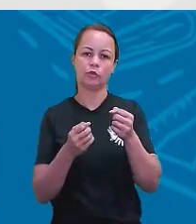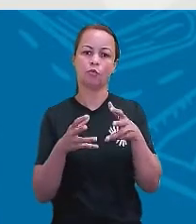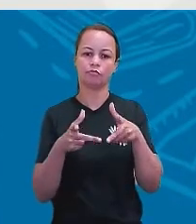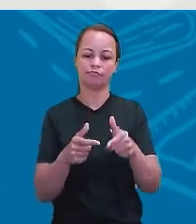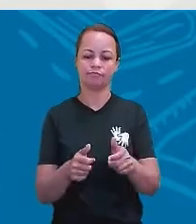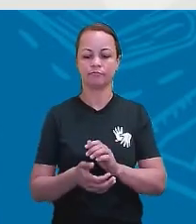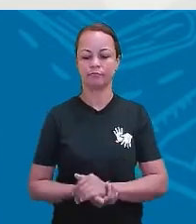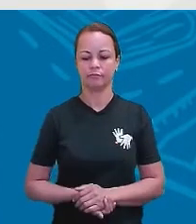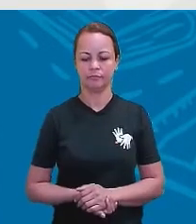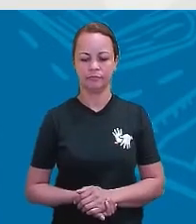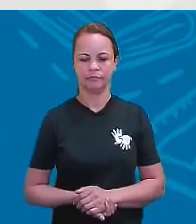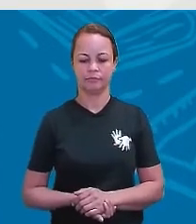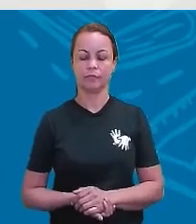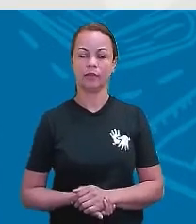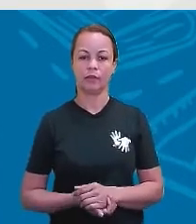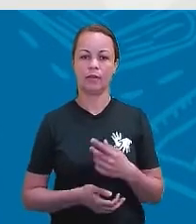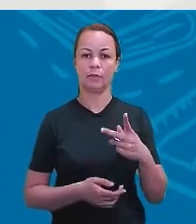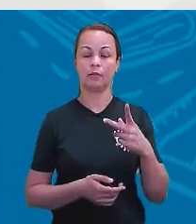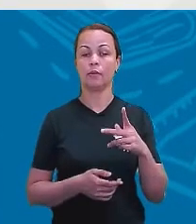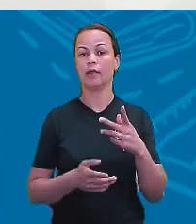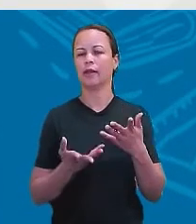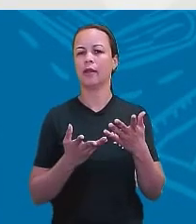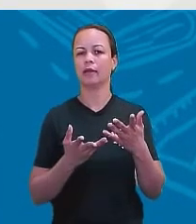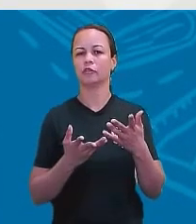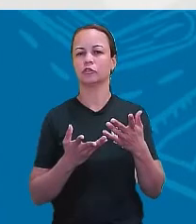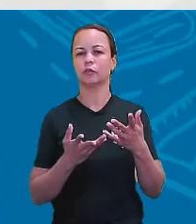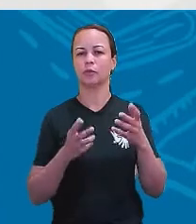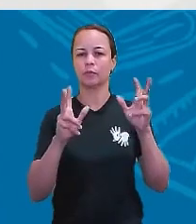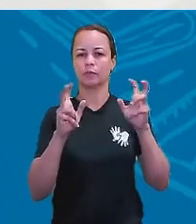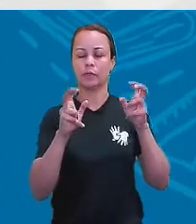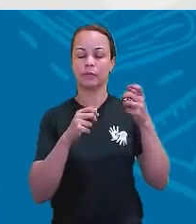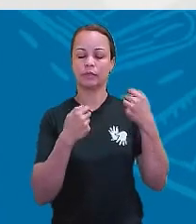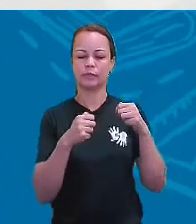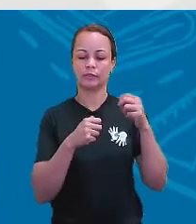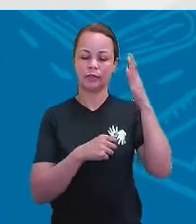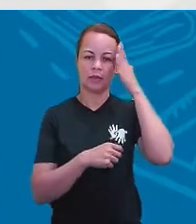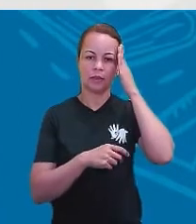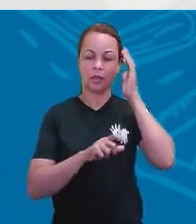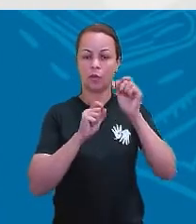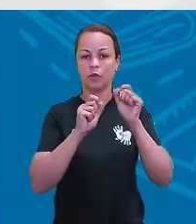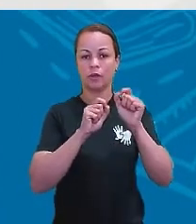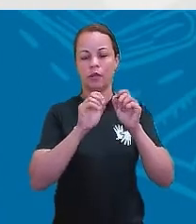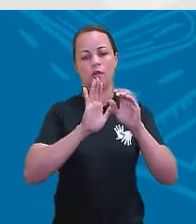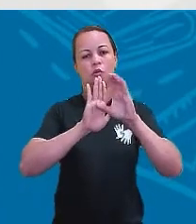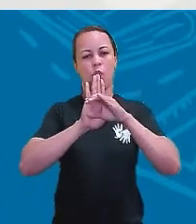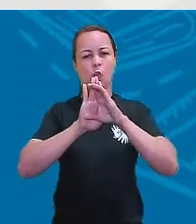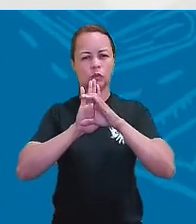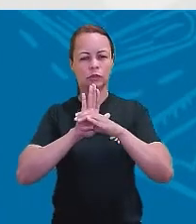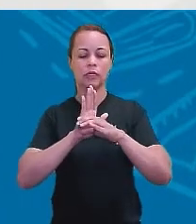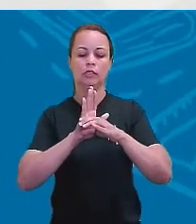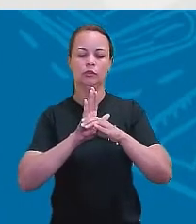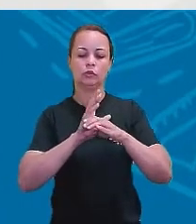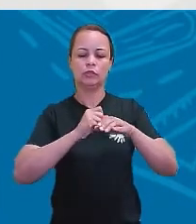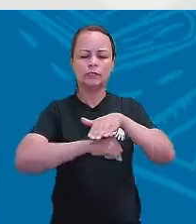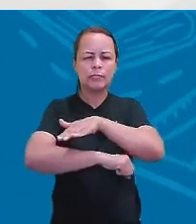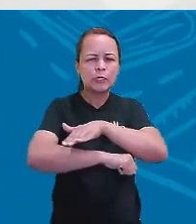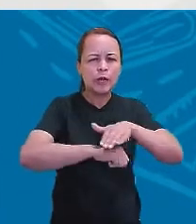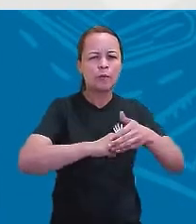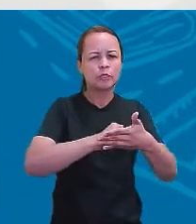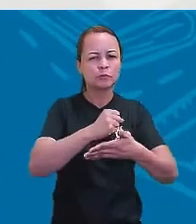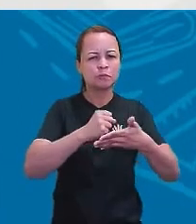certo? Então, a primeira questão que nós temos que entender é o conceito, né, de saneamento básico, né? O que